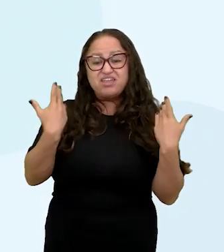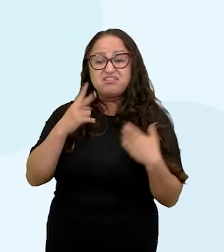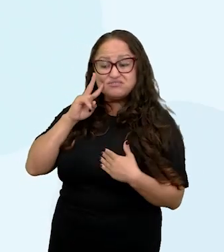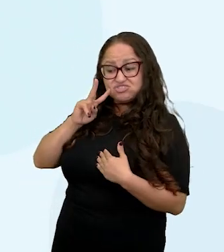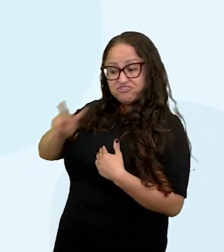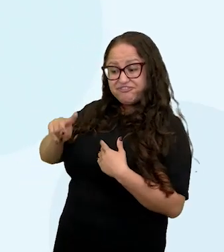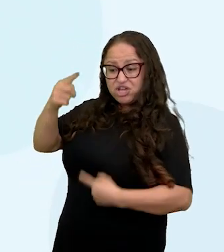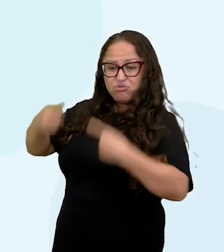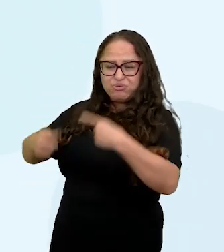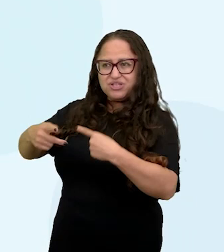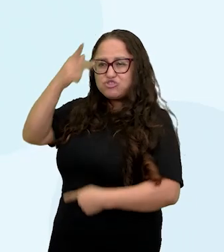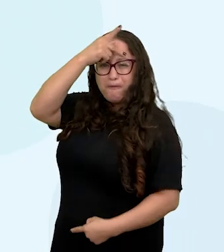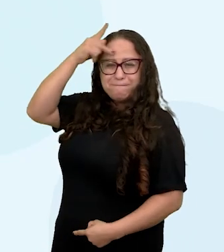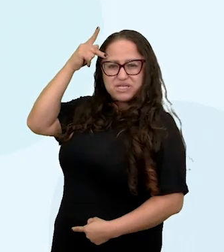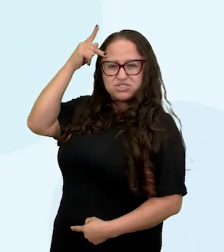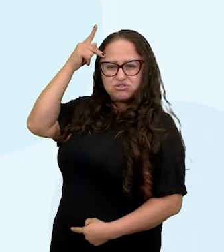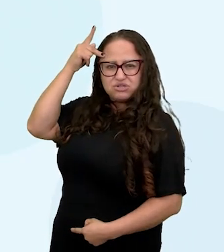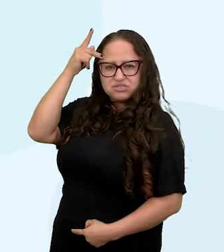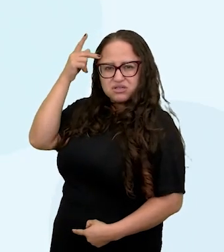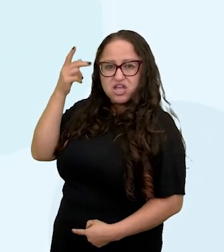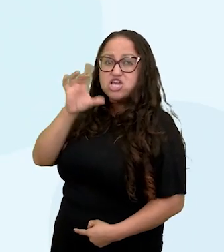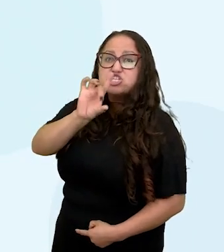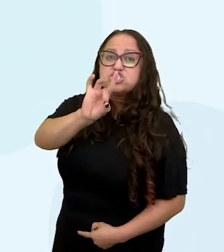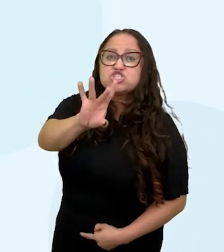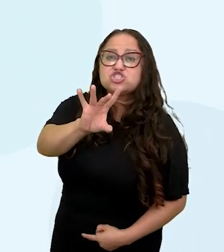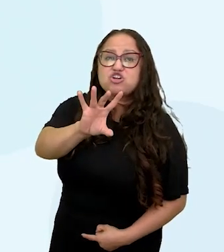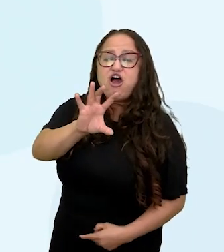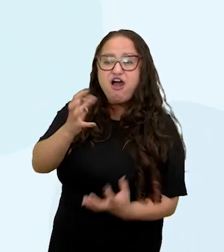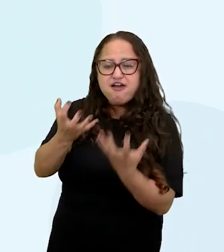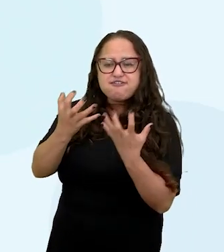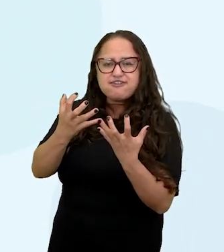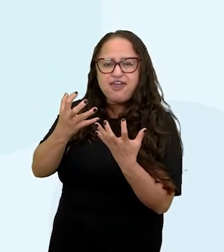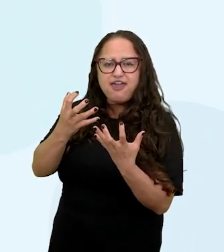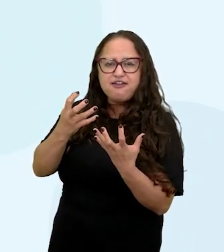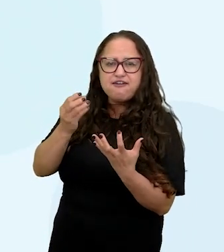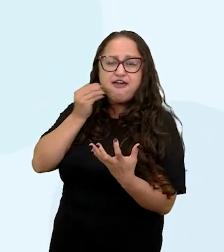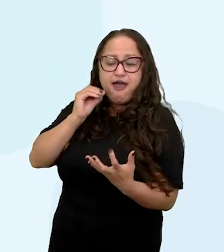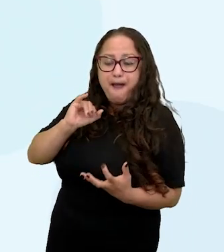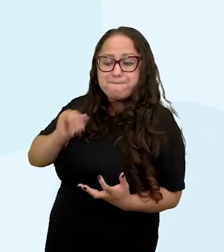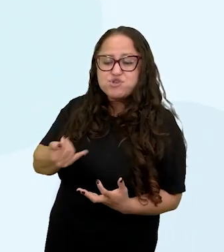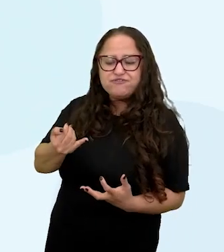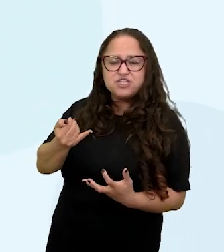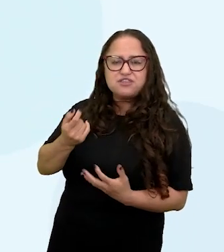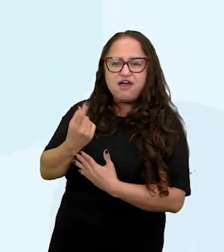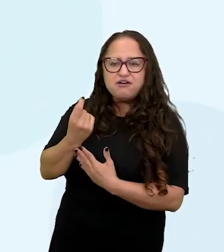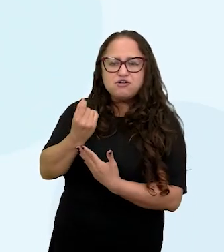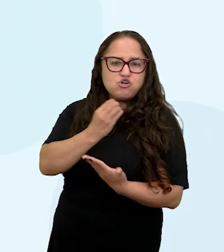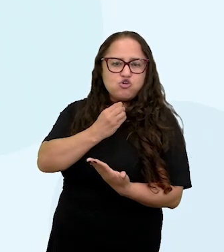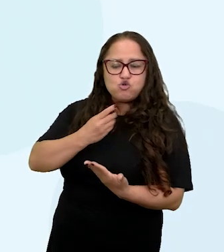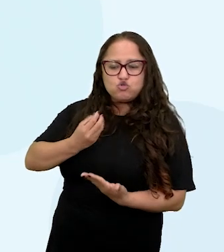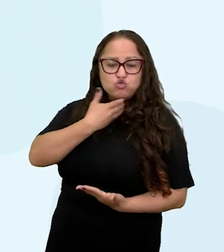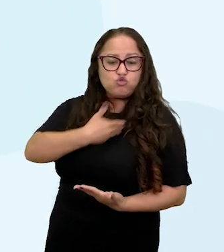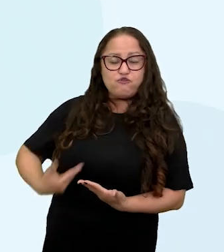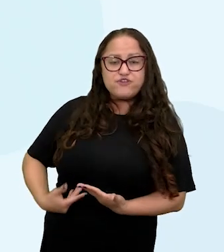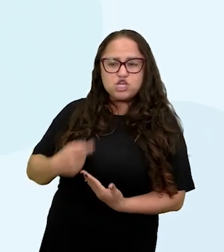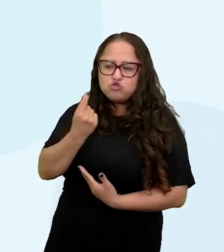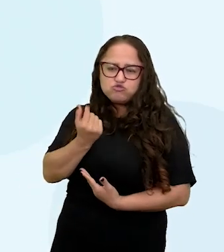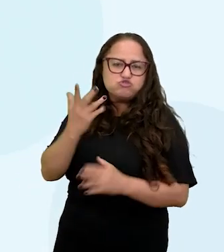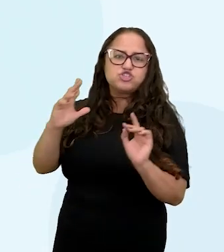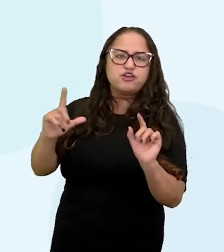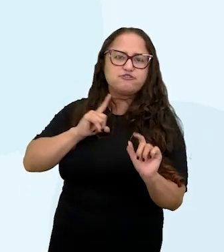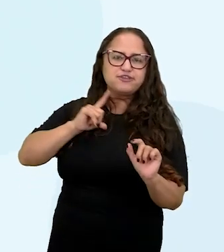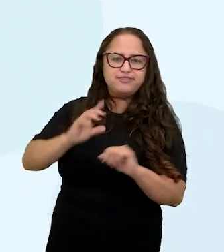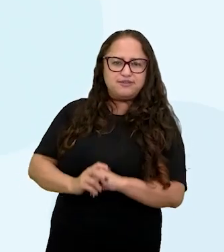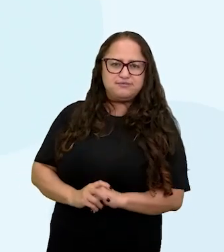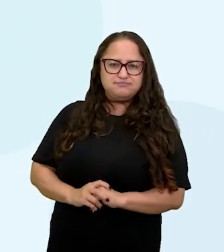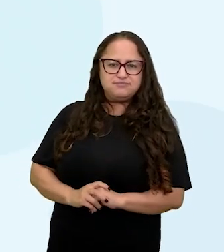políticos como pessoas ali interessadas em se aproveitar dos recursos públicos, né? A gente não olha para o político como alguém que está ali para resolver